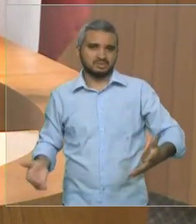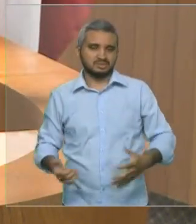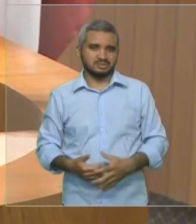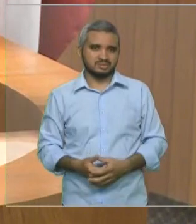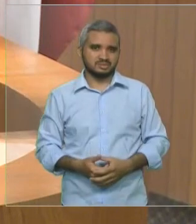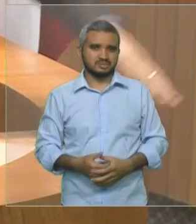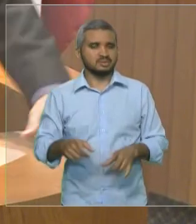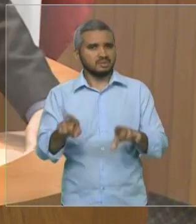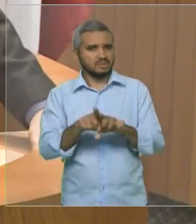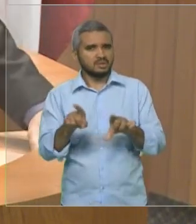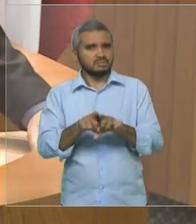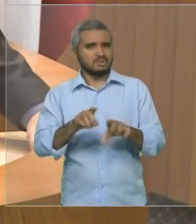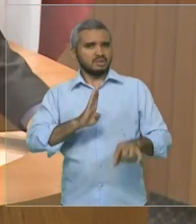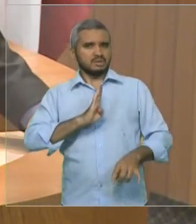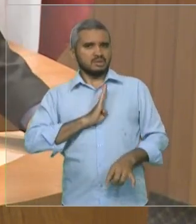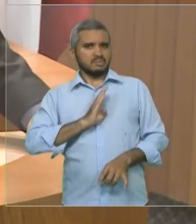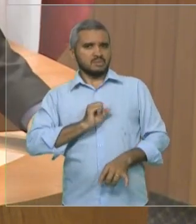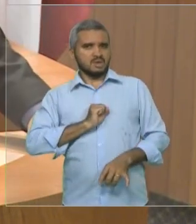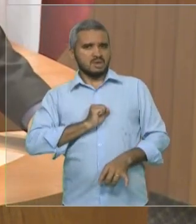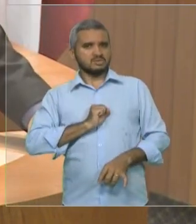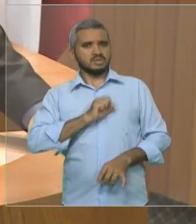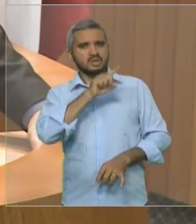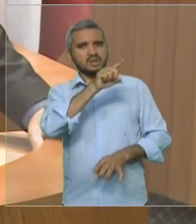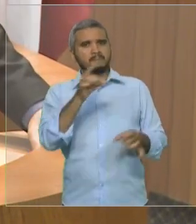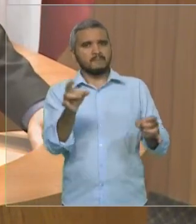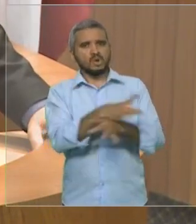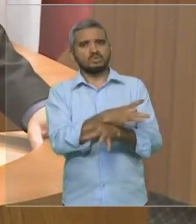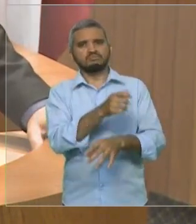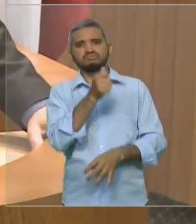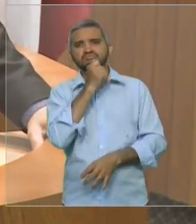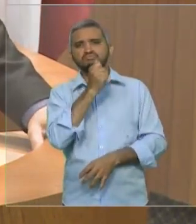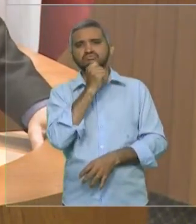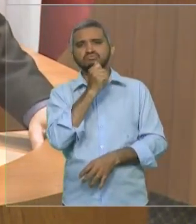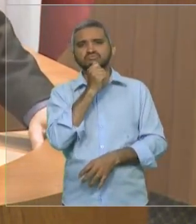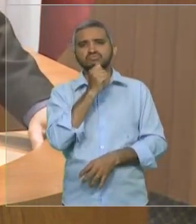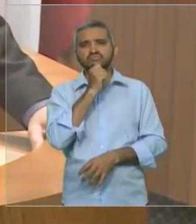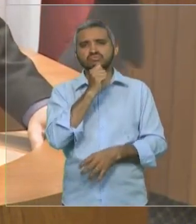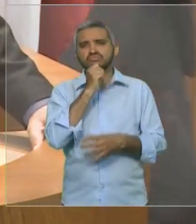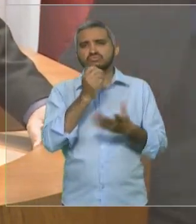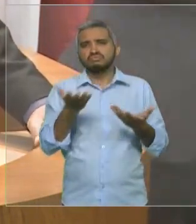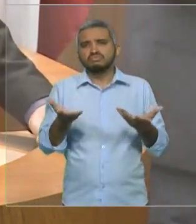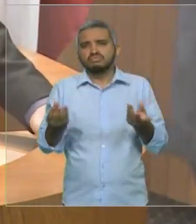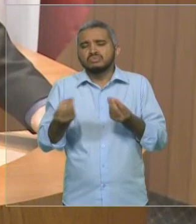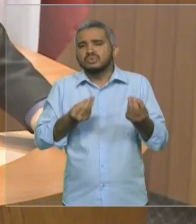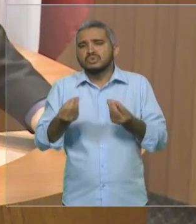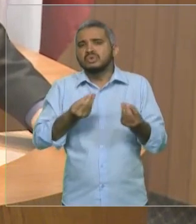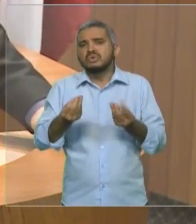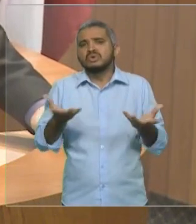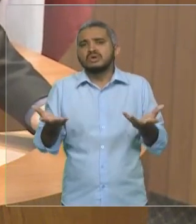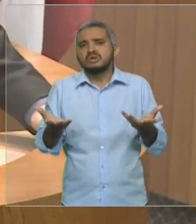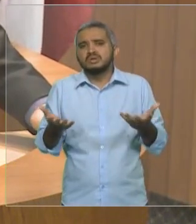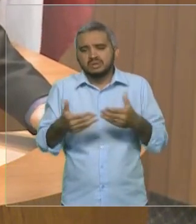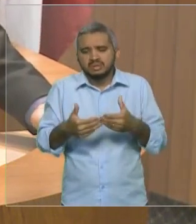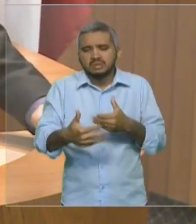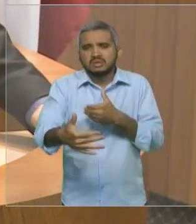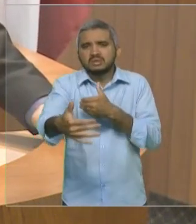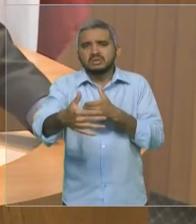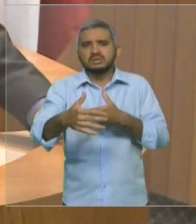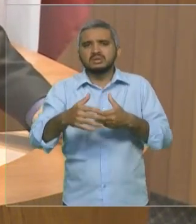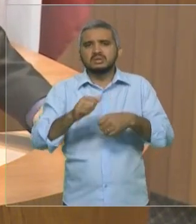vejo em Balsas um campus que não foi terminado. Qual é a perspectiva do ensino superior da rede